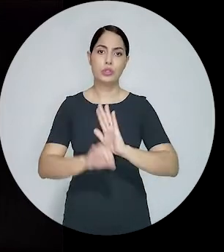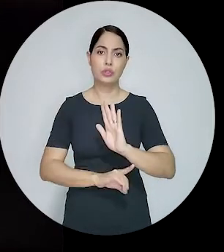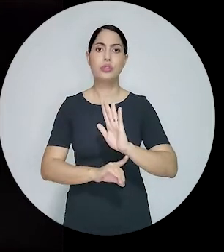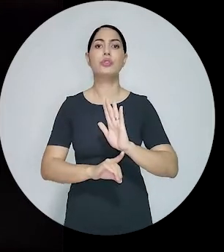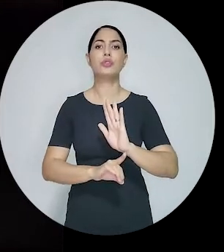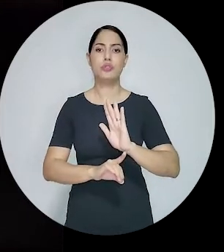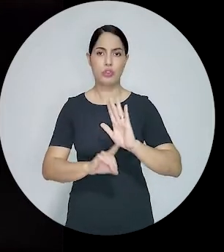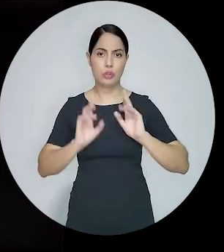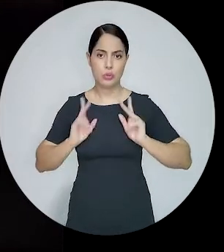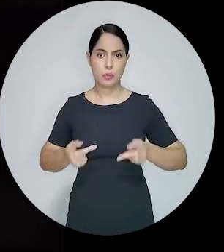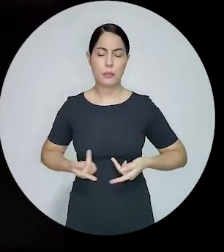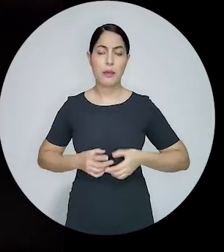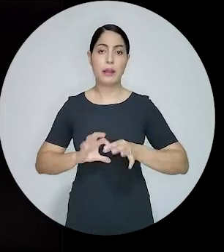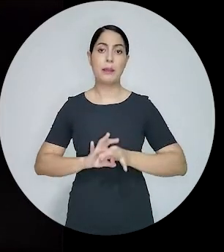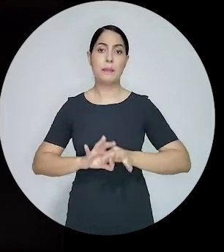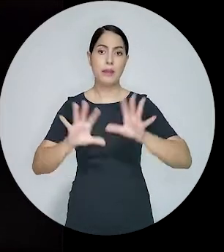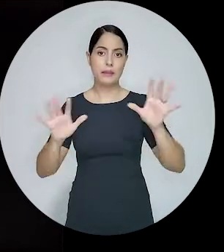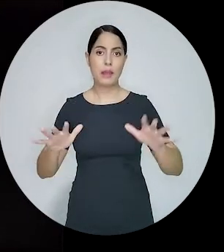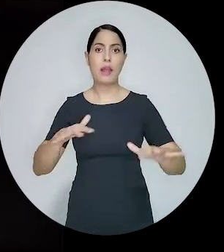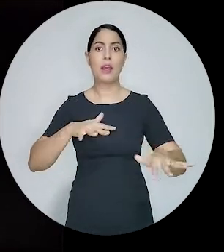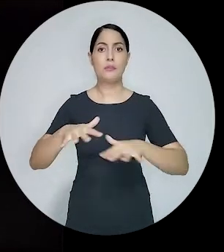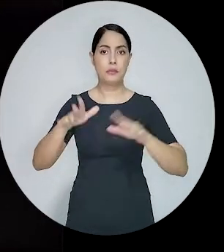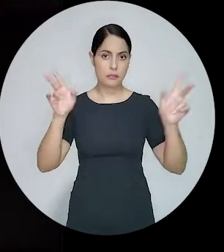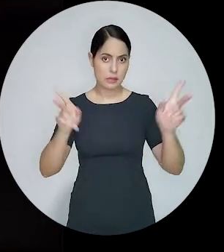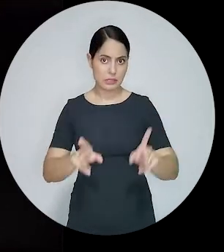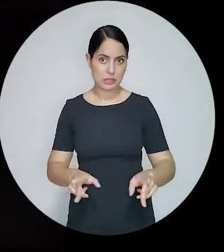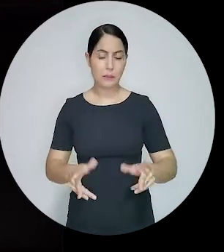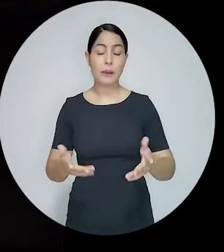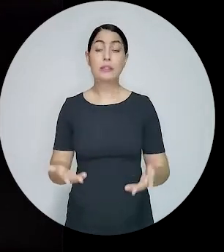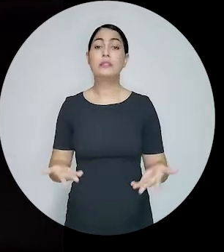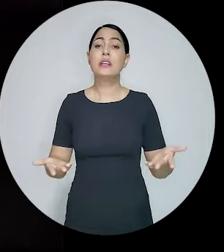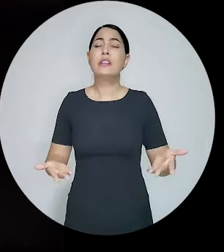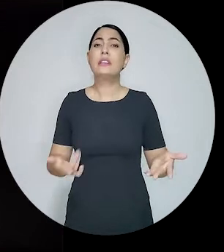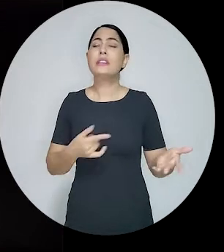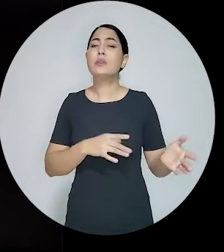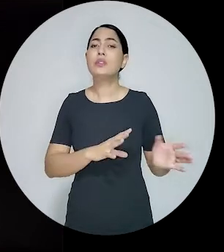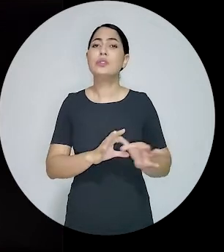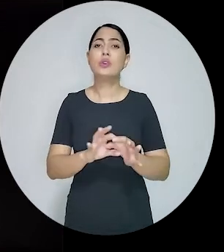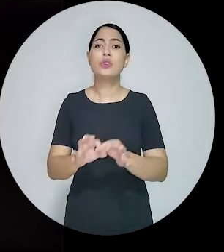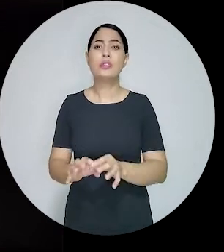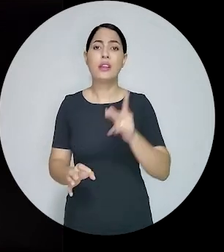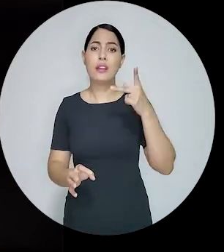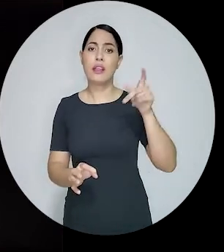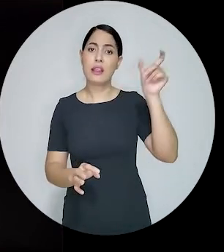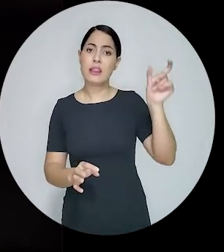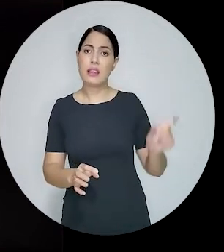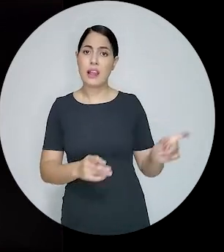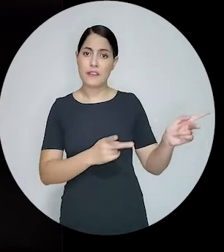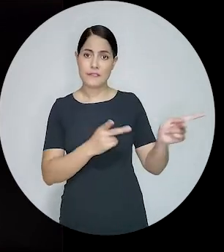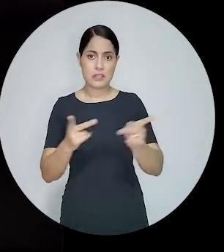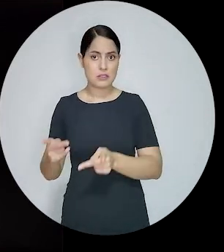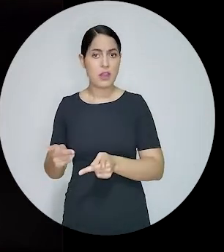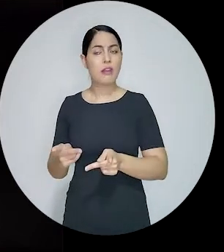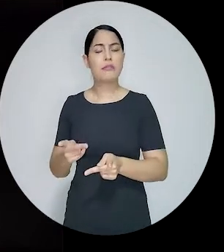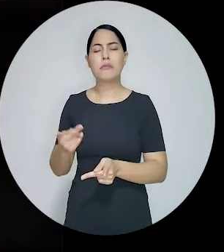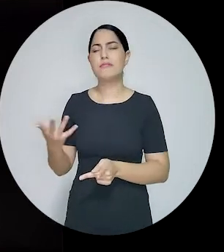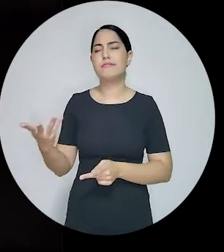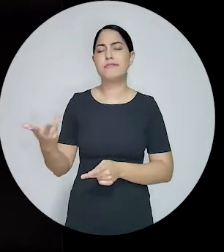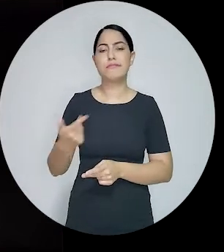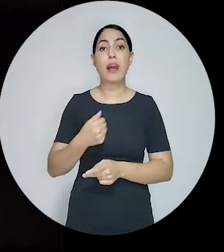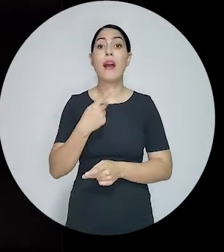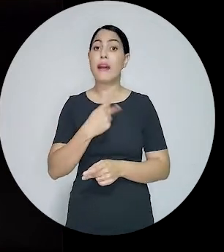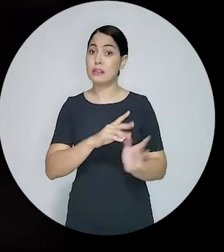direito à liberdade de associação e manifestação pacífica. A essência da visita dele é essa,